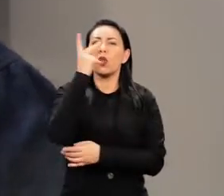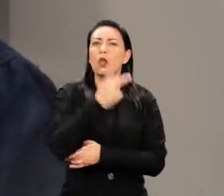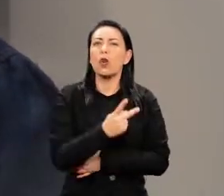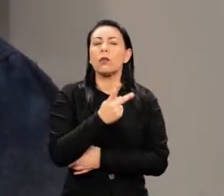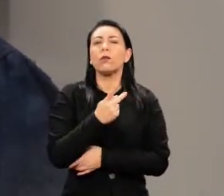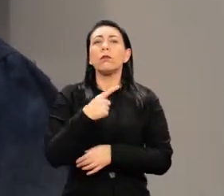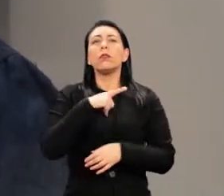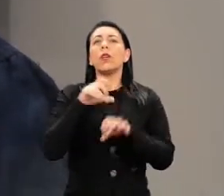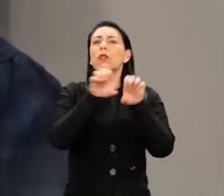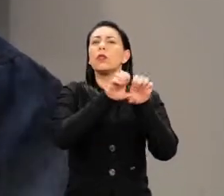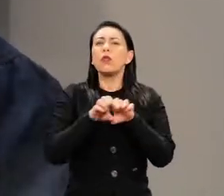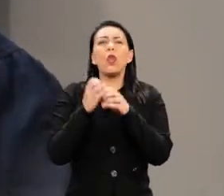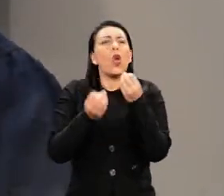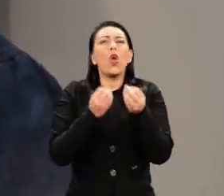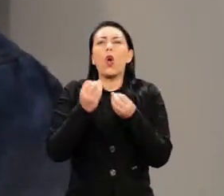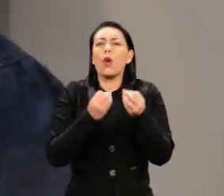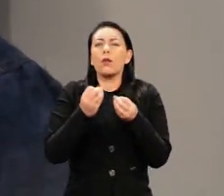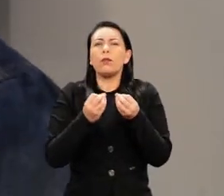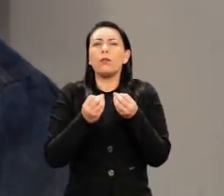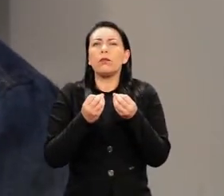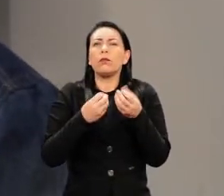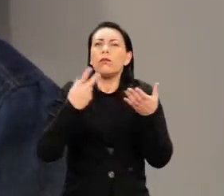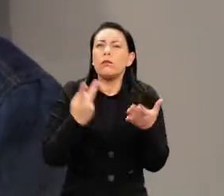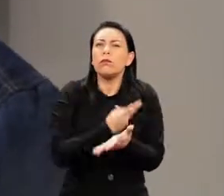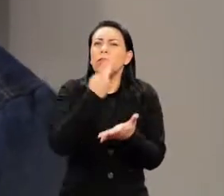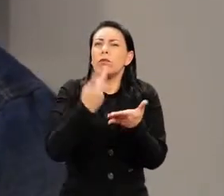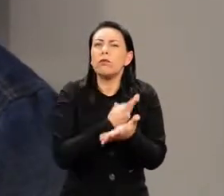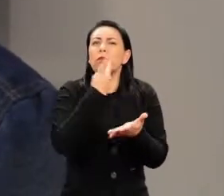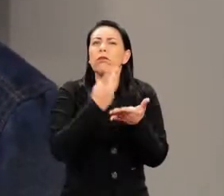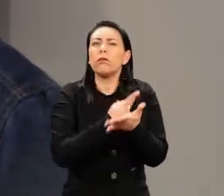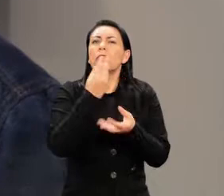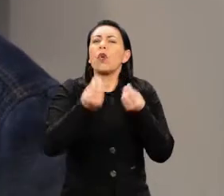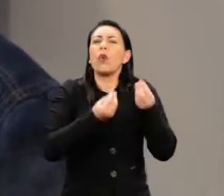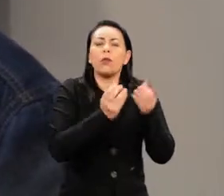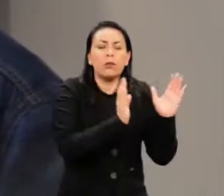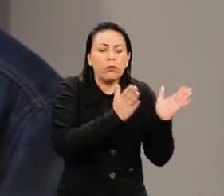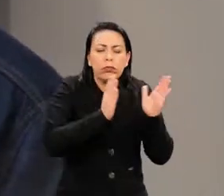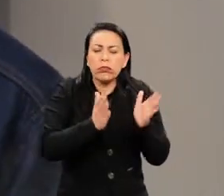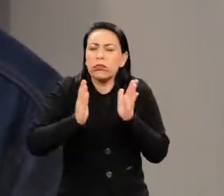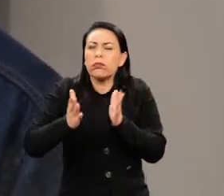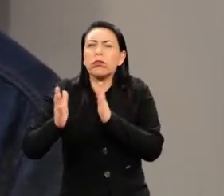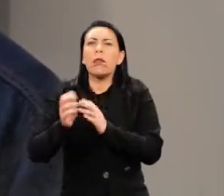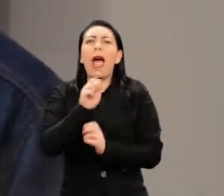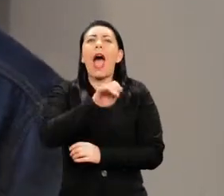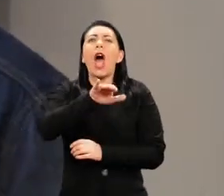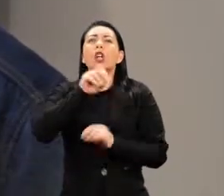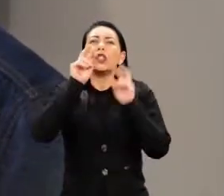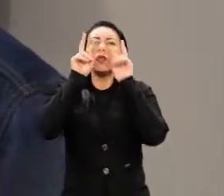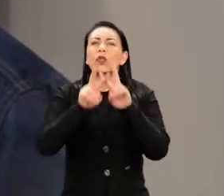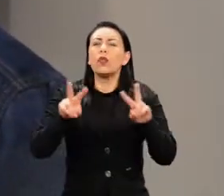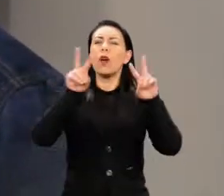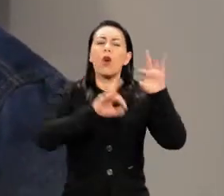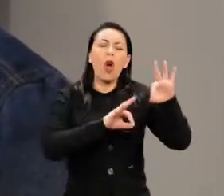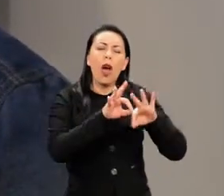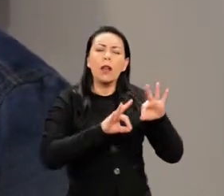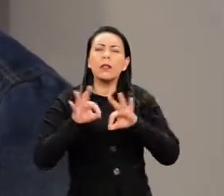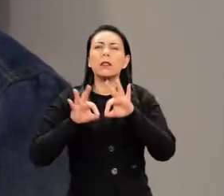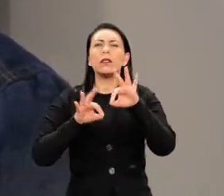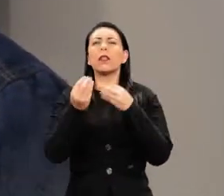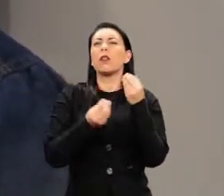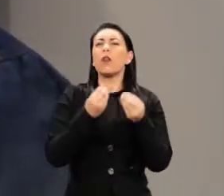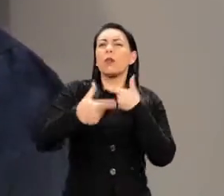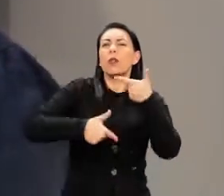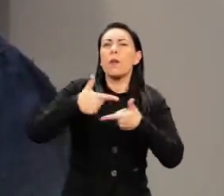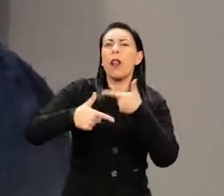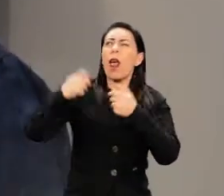então a gente estrutura isso pra mim é maneira de estruturar isso acontecer os elementos que estão do do